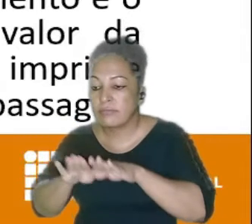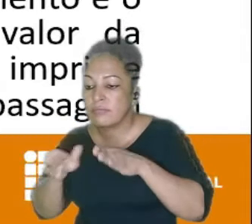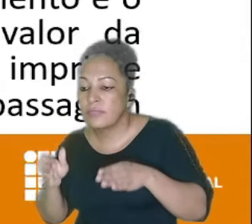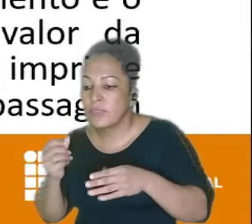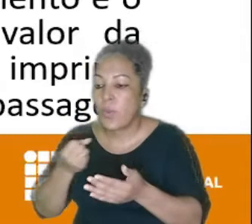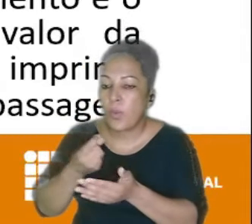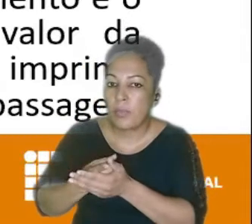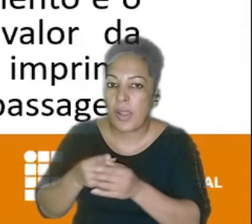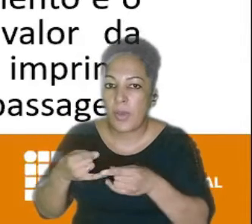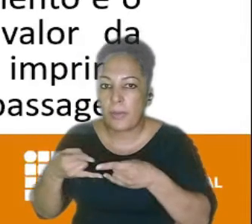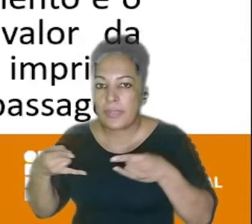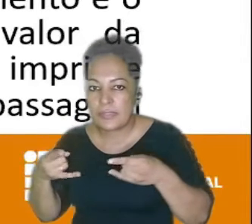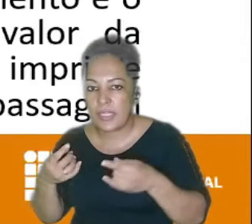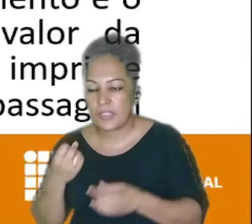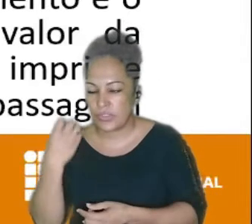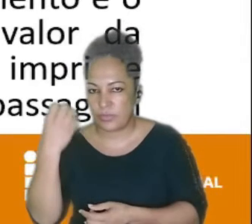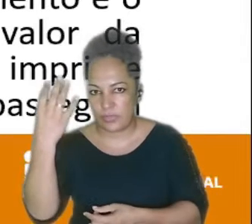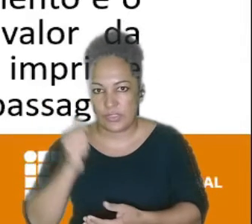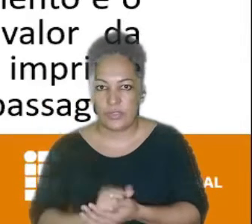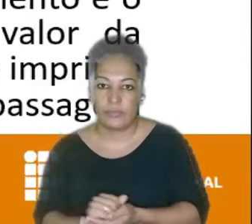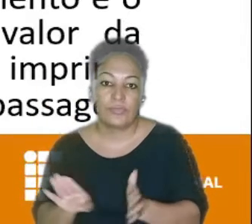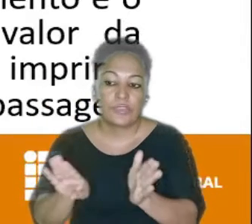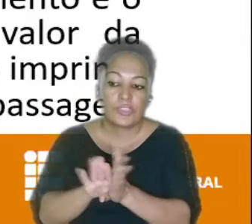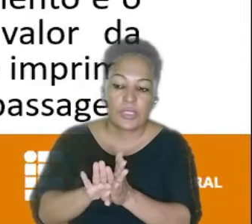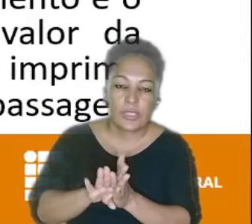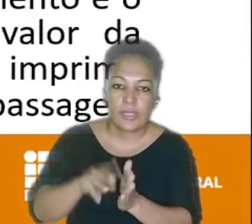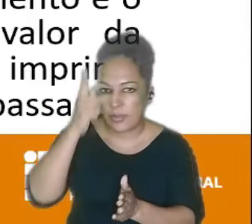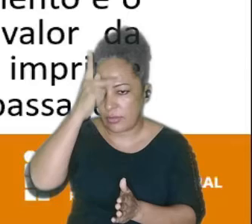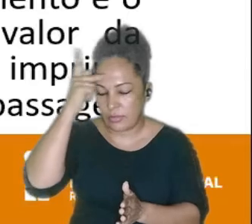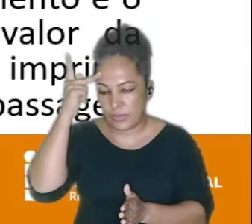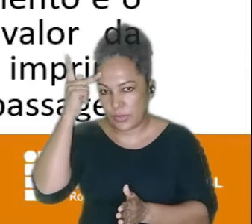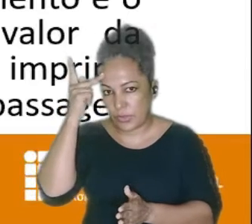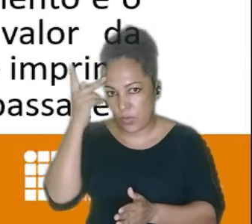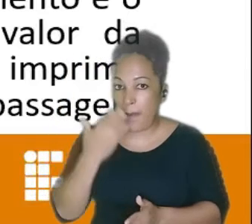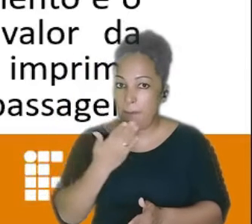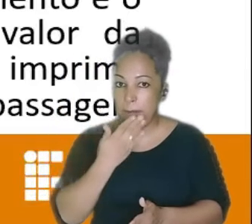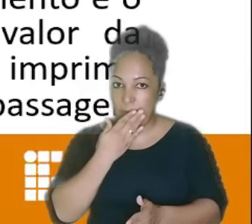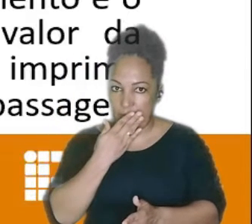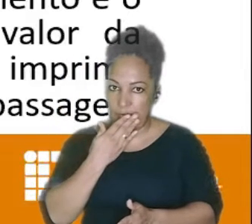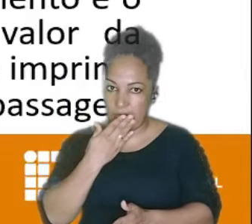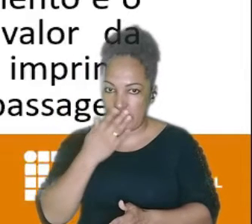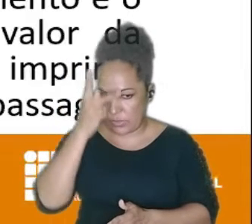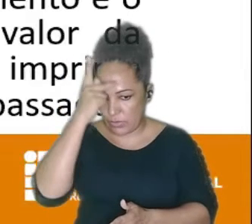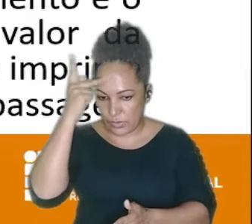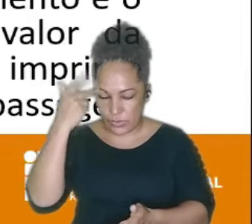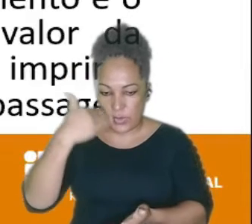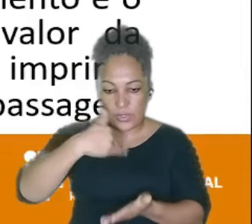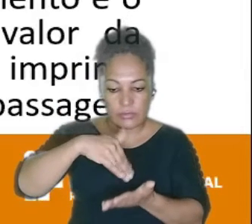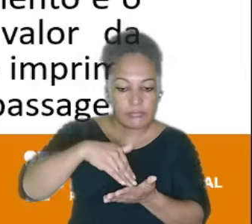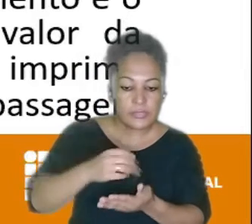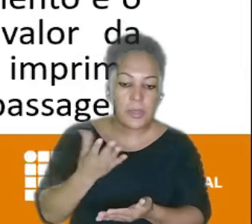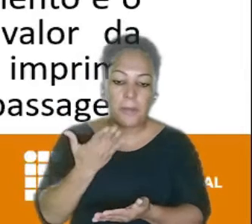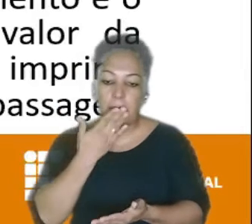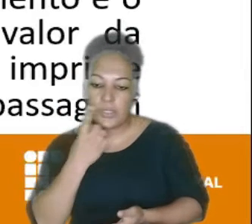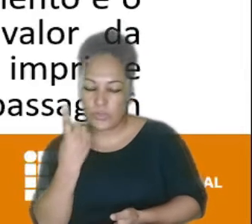guichê da Império Tour comprar uma passagem rodoviária. Chegando ao guichê, o passageiro solicita ao